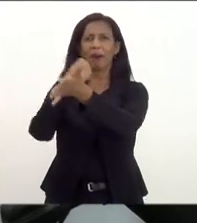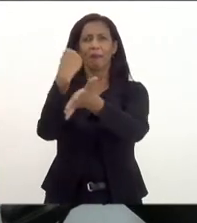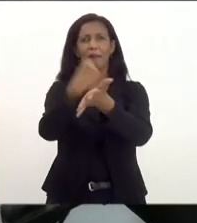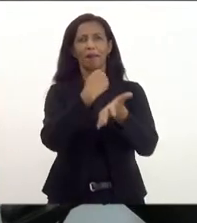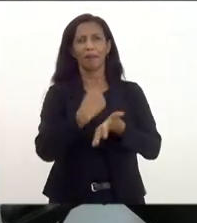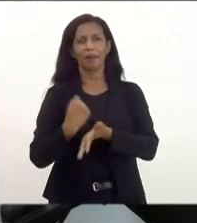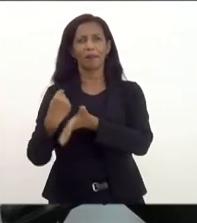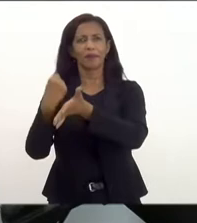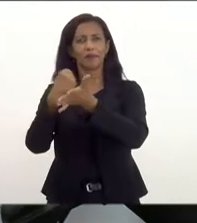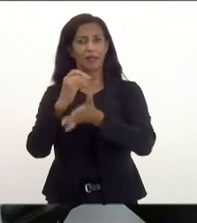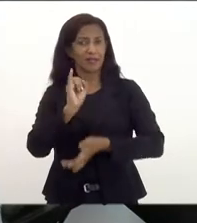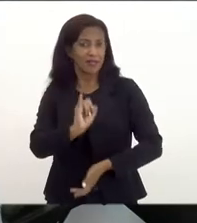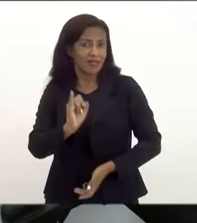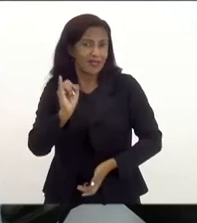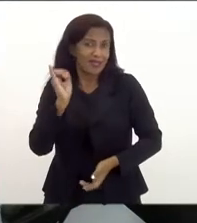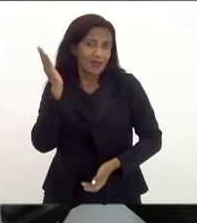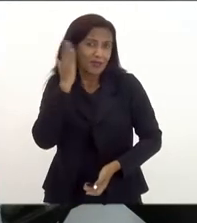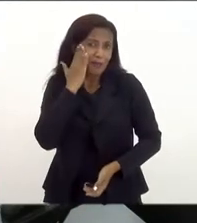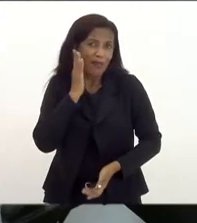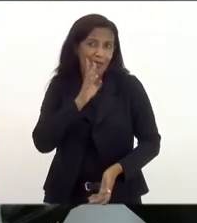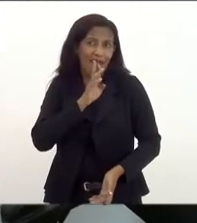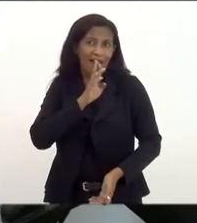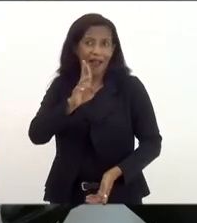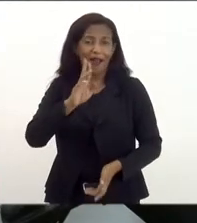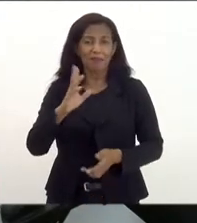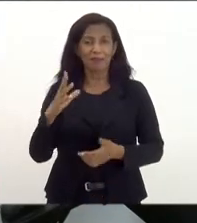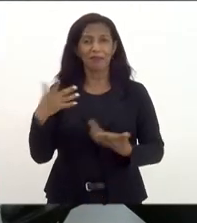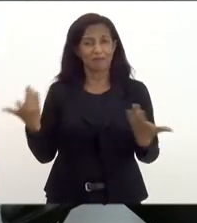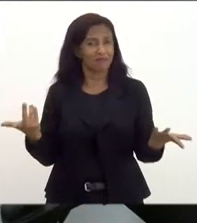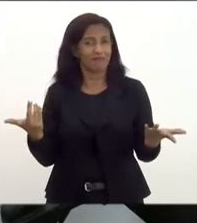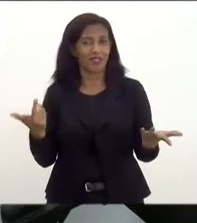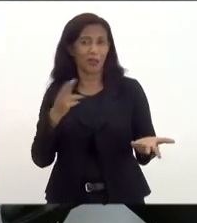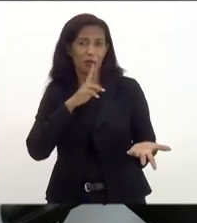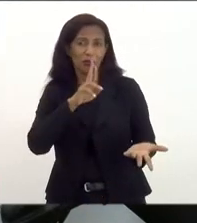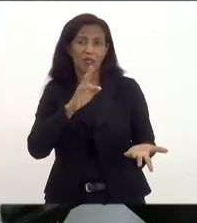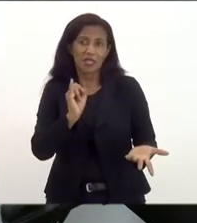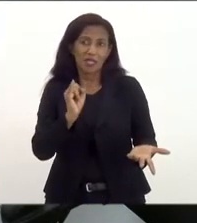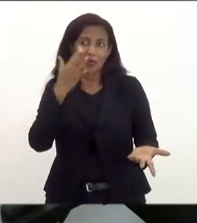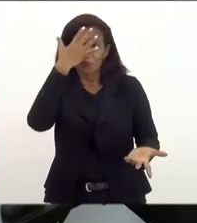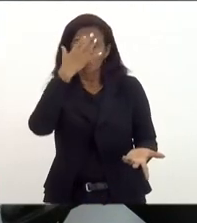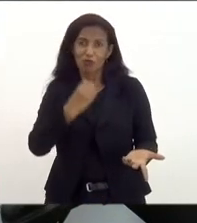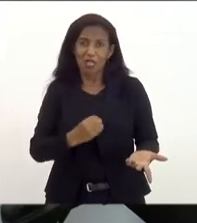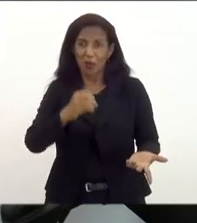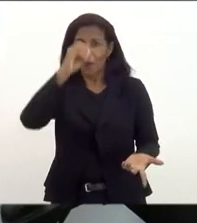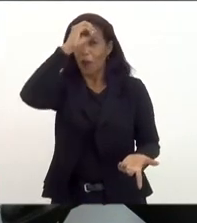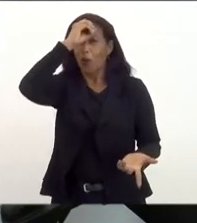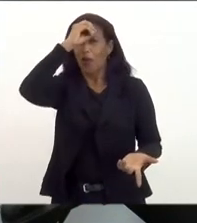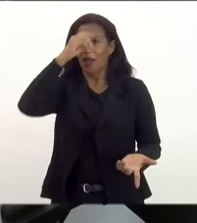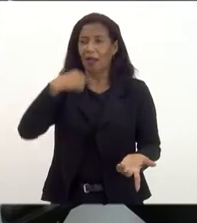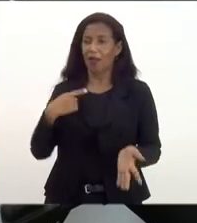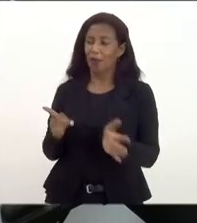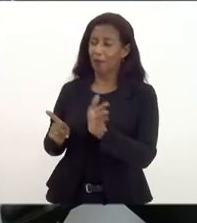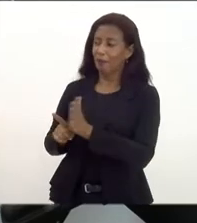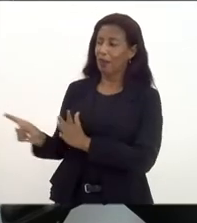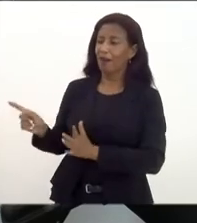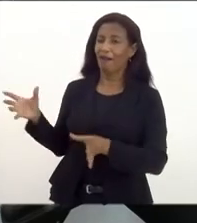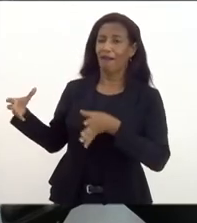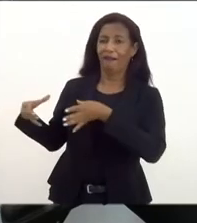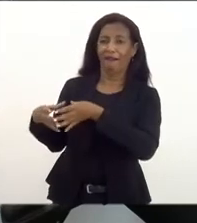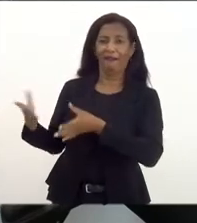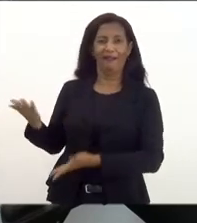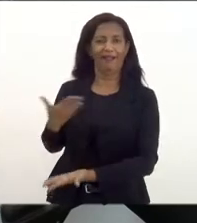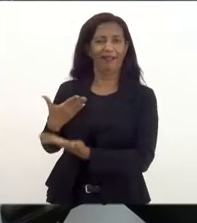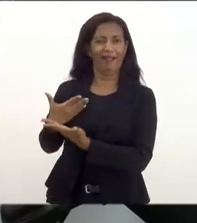senhores se eu souber responder de bate-pronto se a senhora me permitir eu respondo se eu não souber eu pergunto aqui o